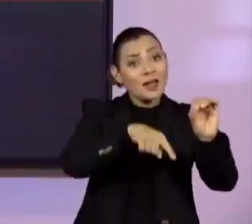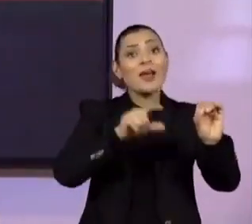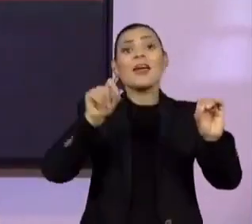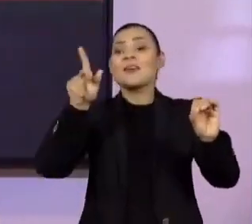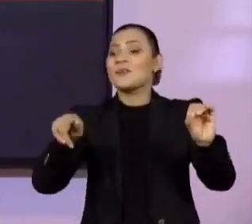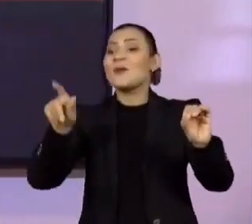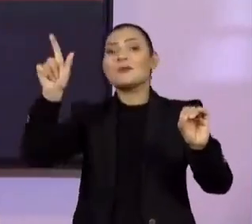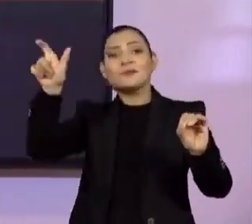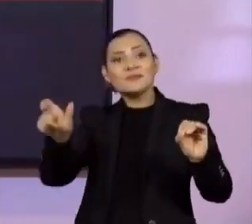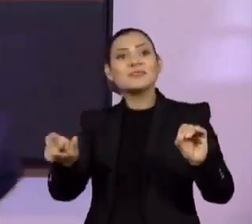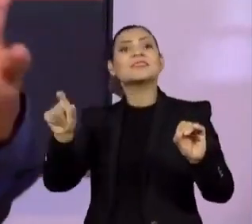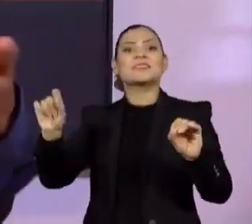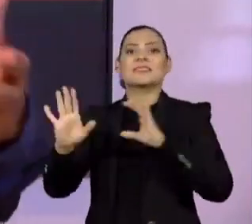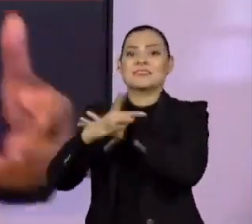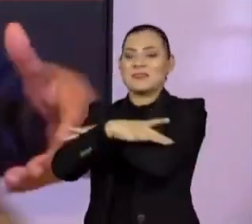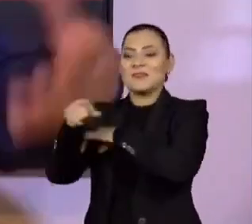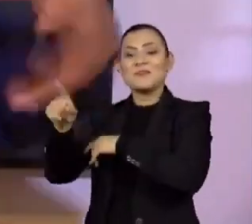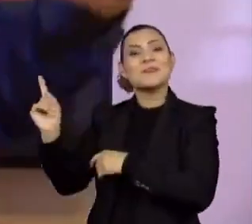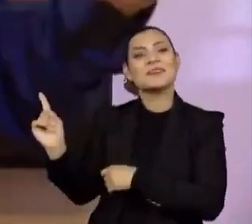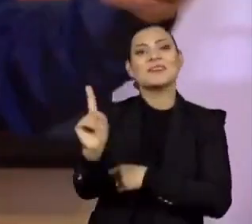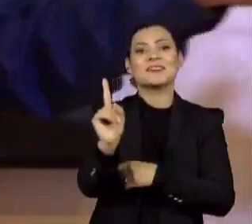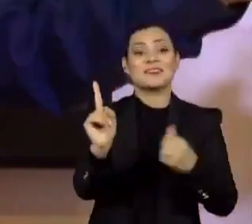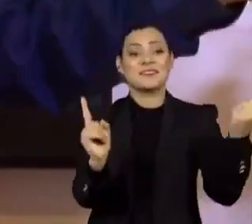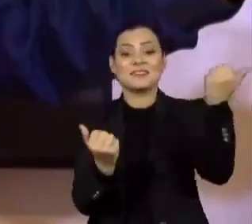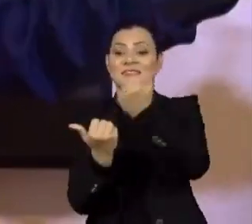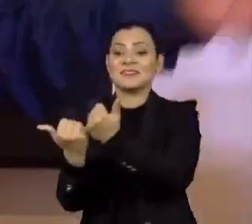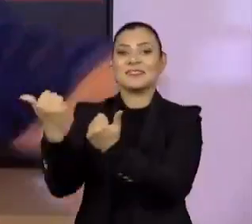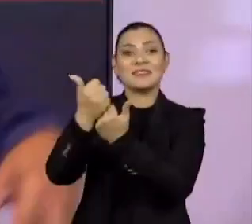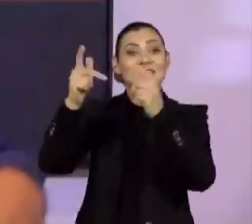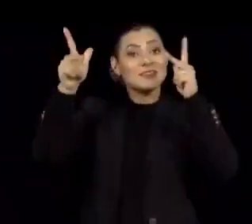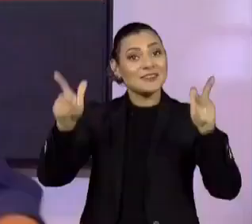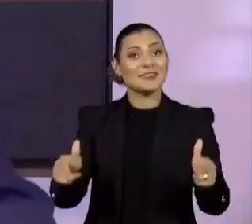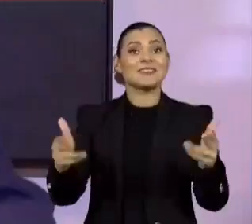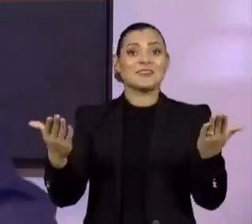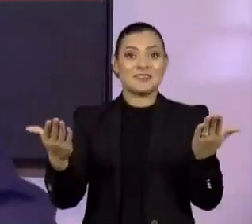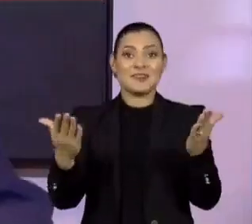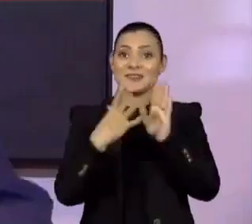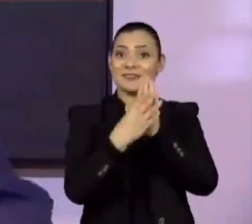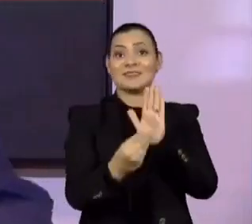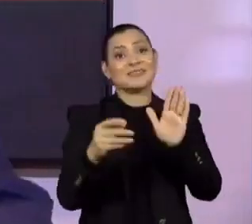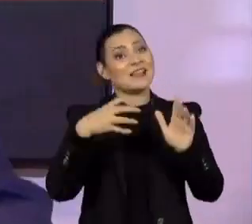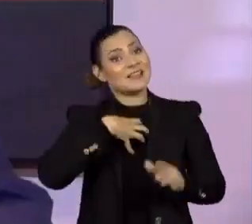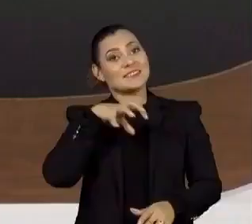preto velho que transmite as ordens do Pai Oxalá. É